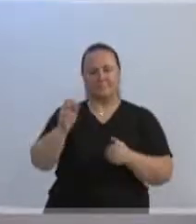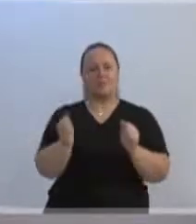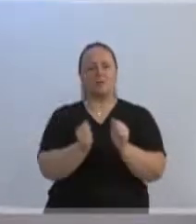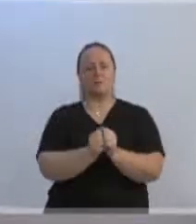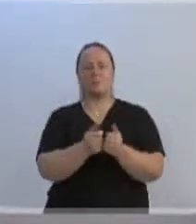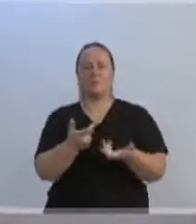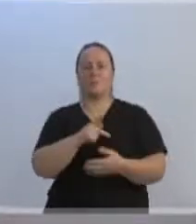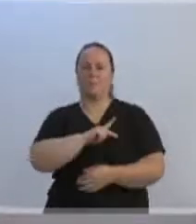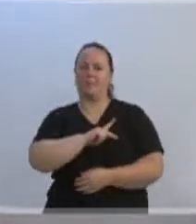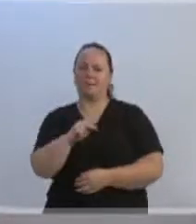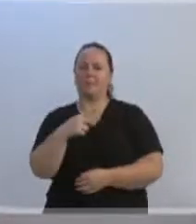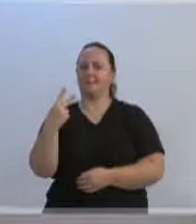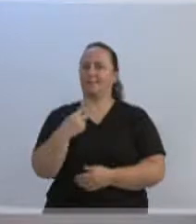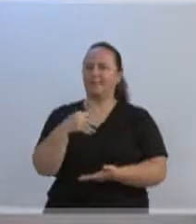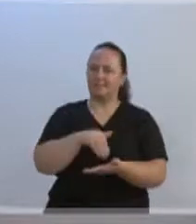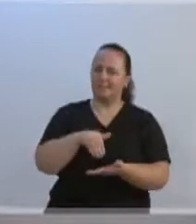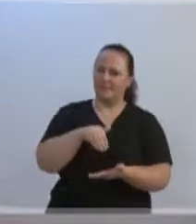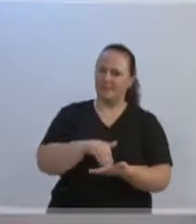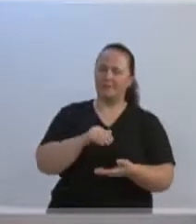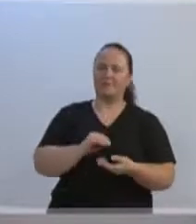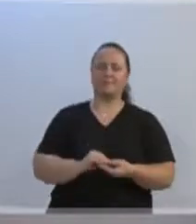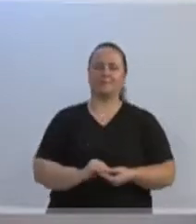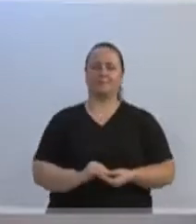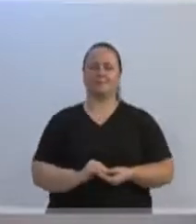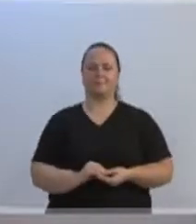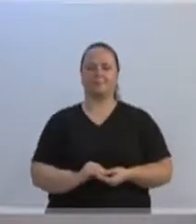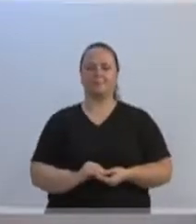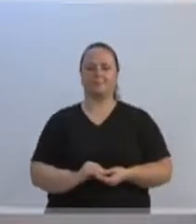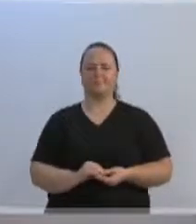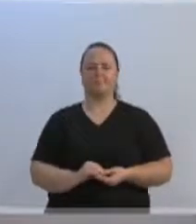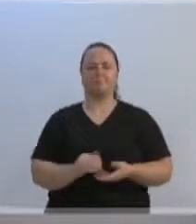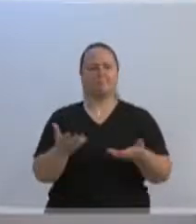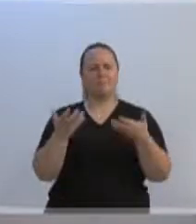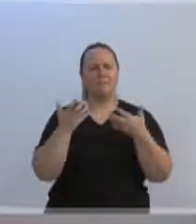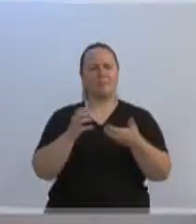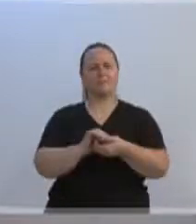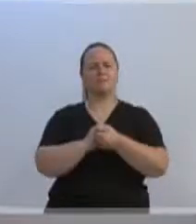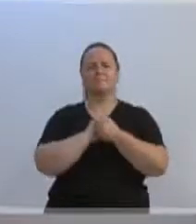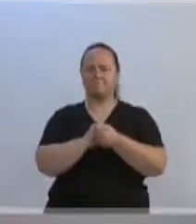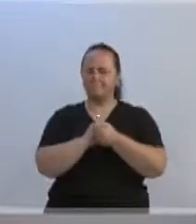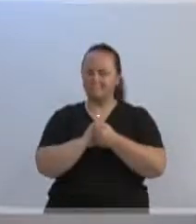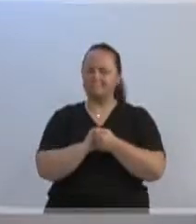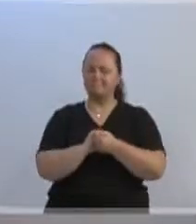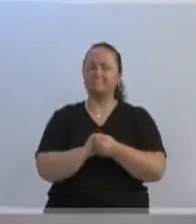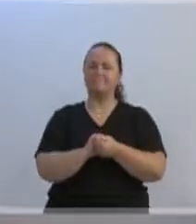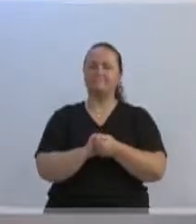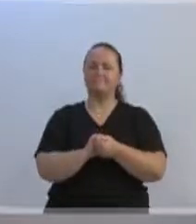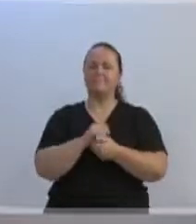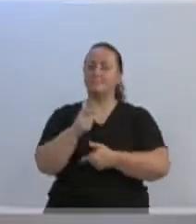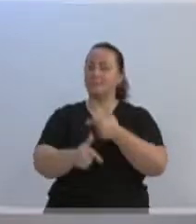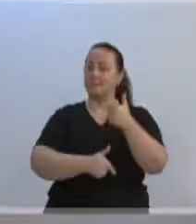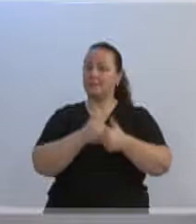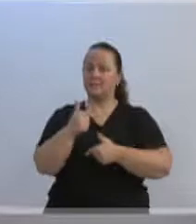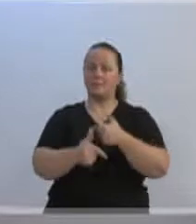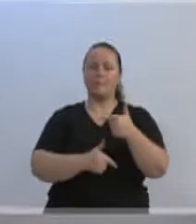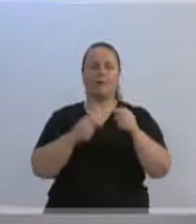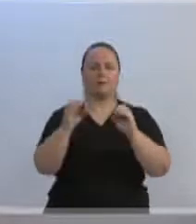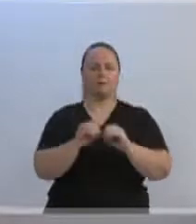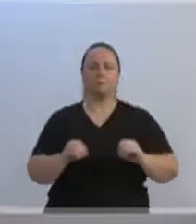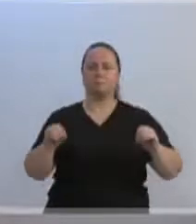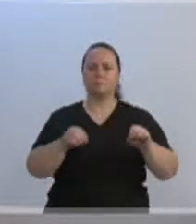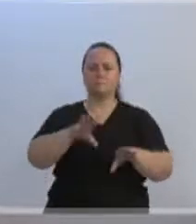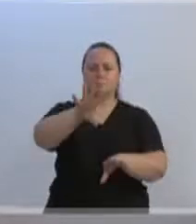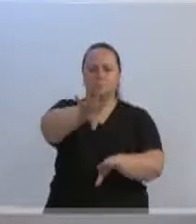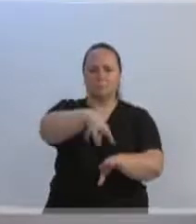segundo o secretário inicialmente seus vereadores eu quero que complementar a o grande trabalho que faz a ouvidoria do